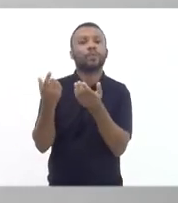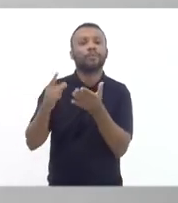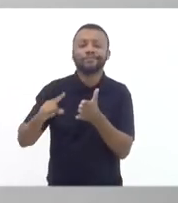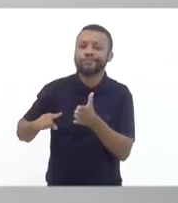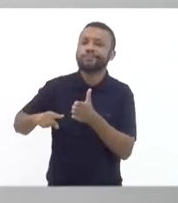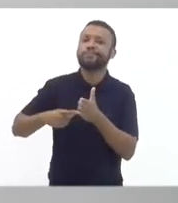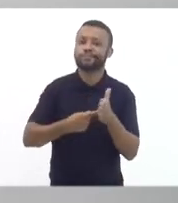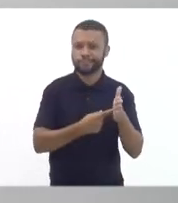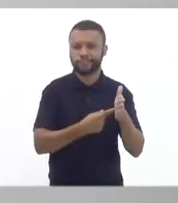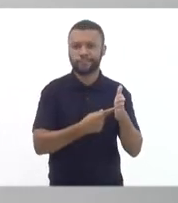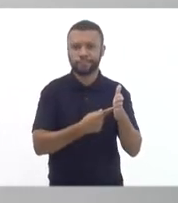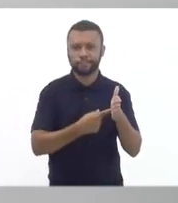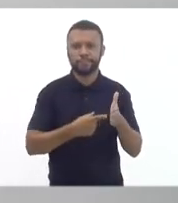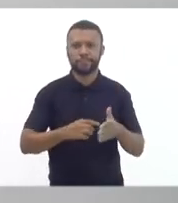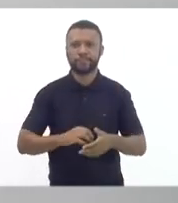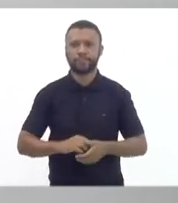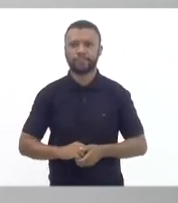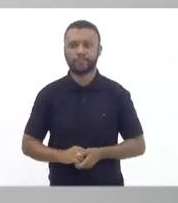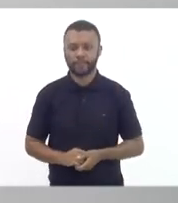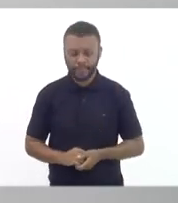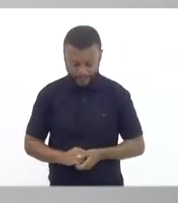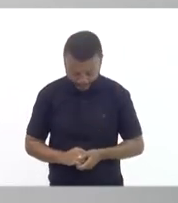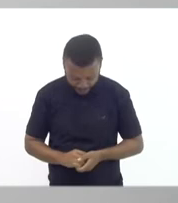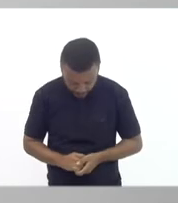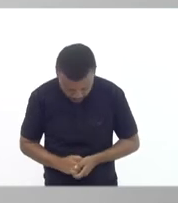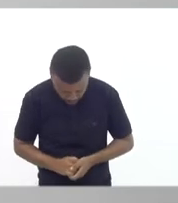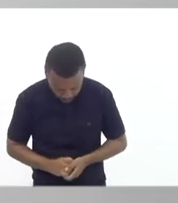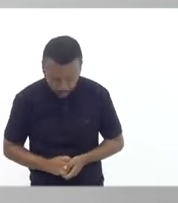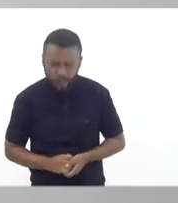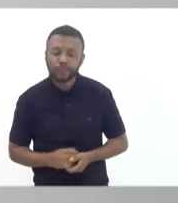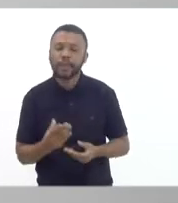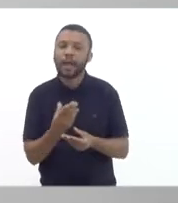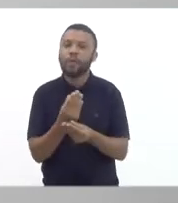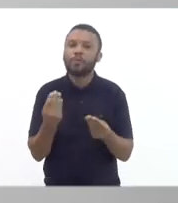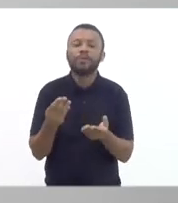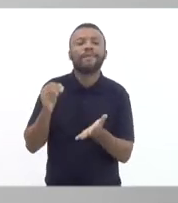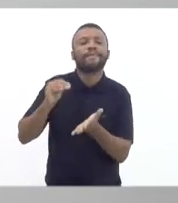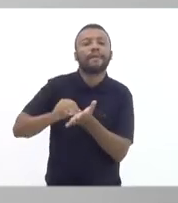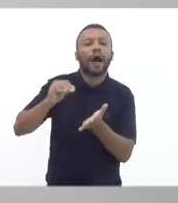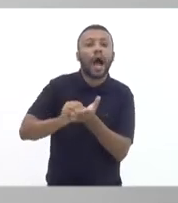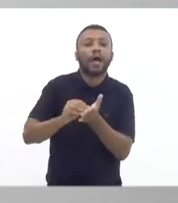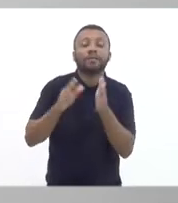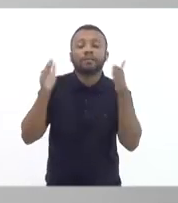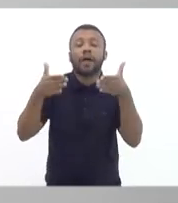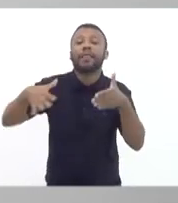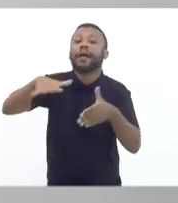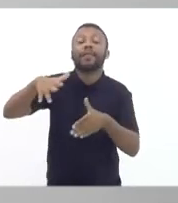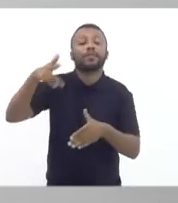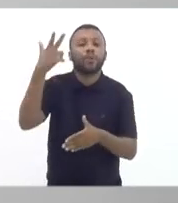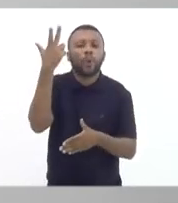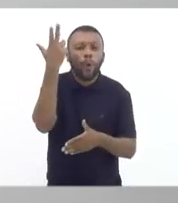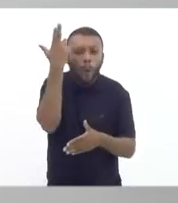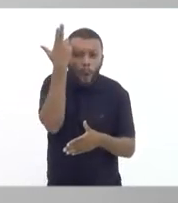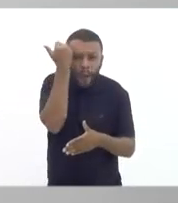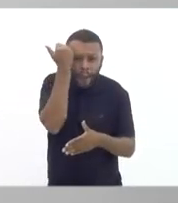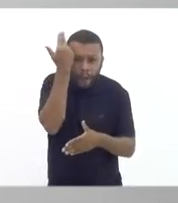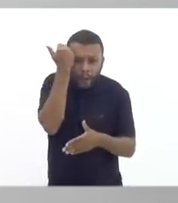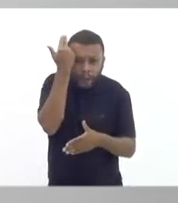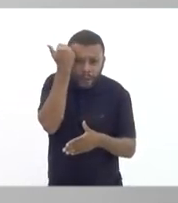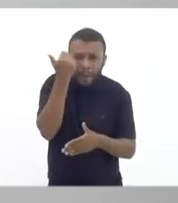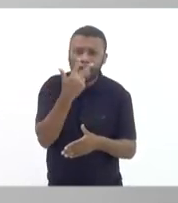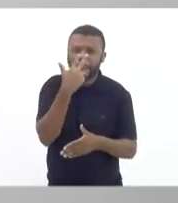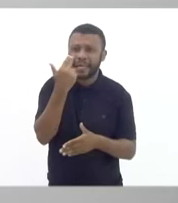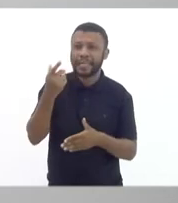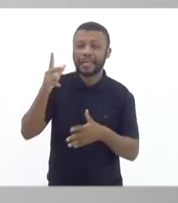denúncia. Tá? É muito carente também na parte dos equinos, que são assim vistos como